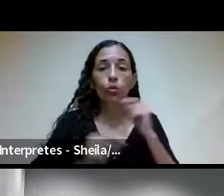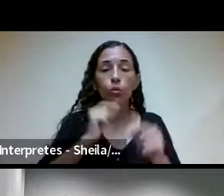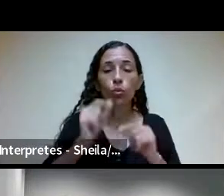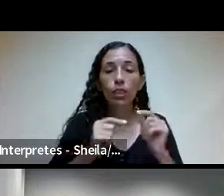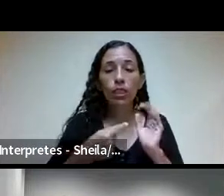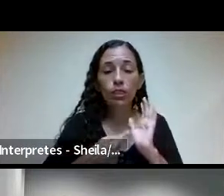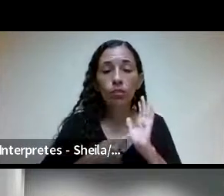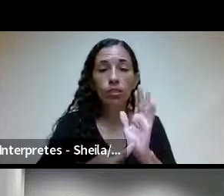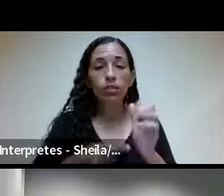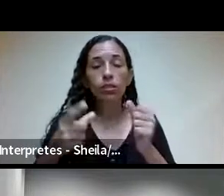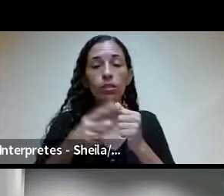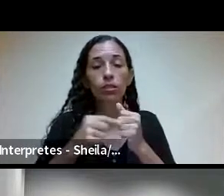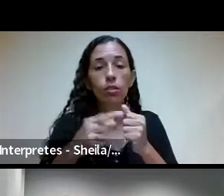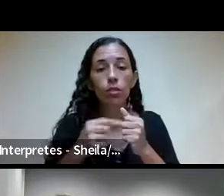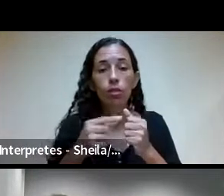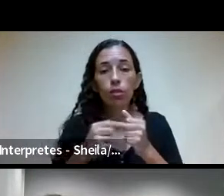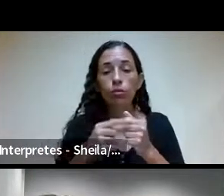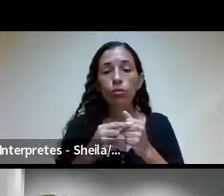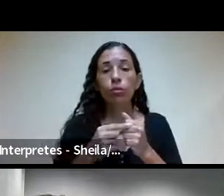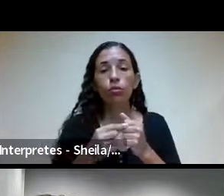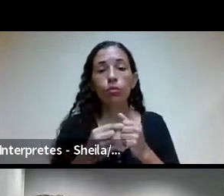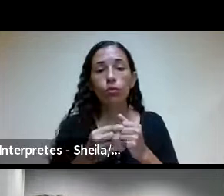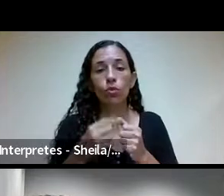caput da resolução do TSE